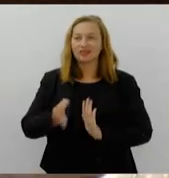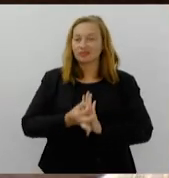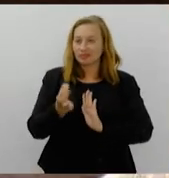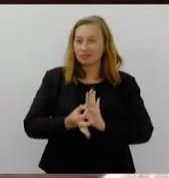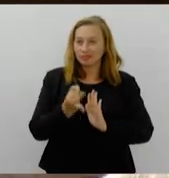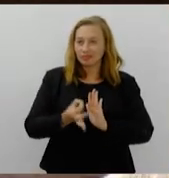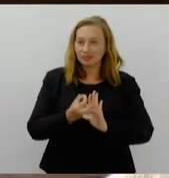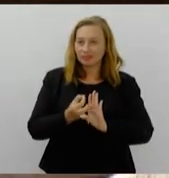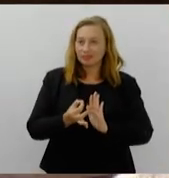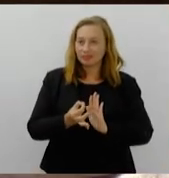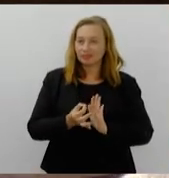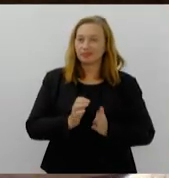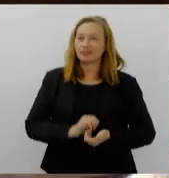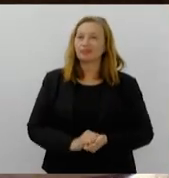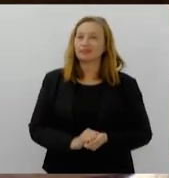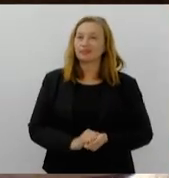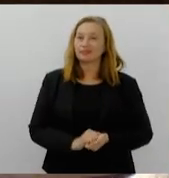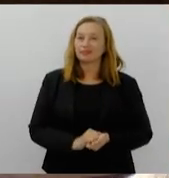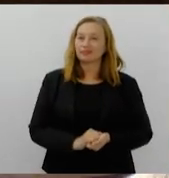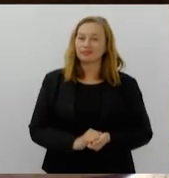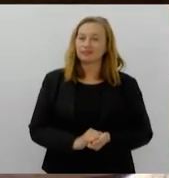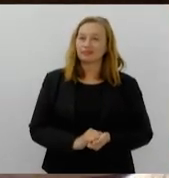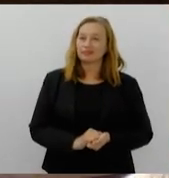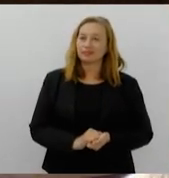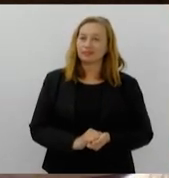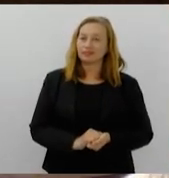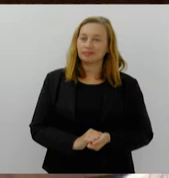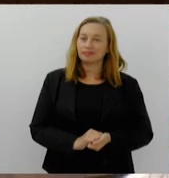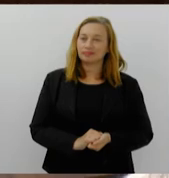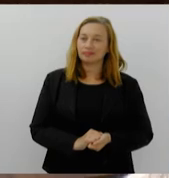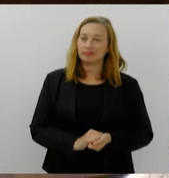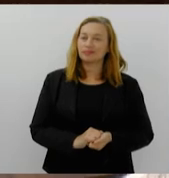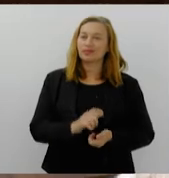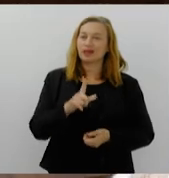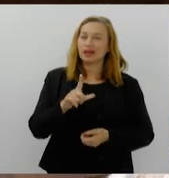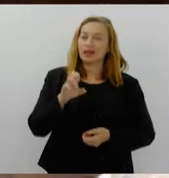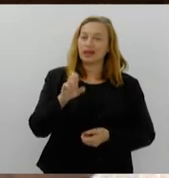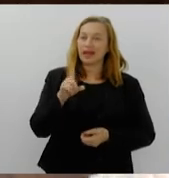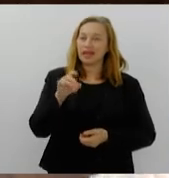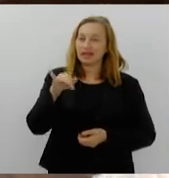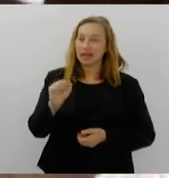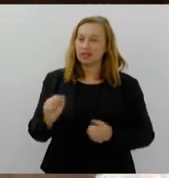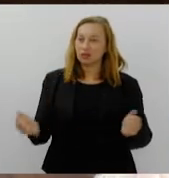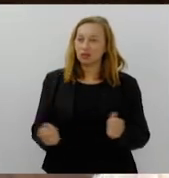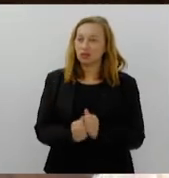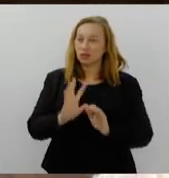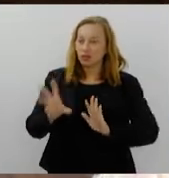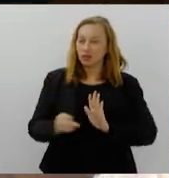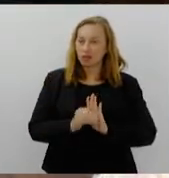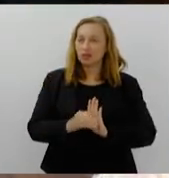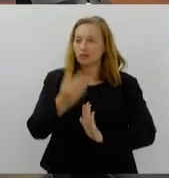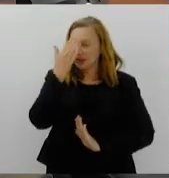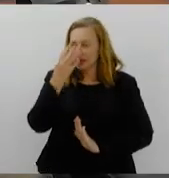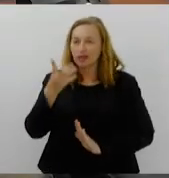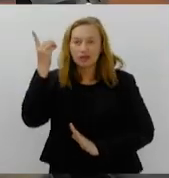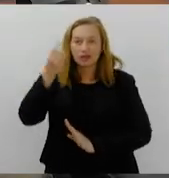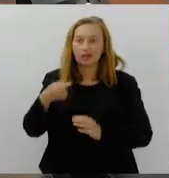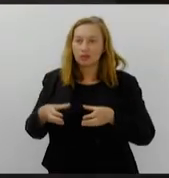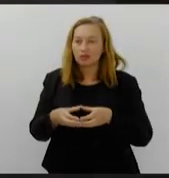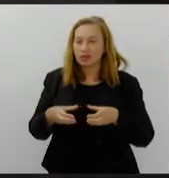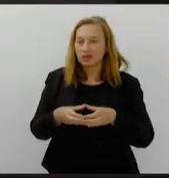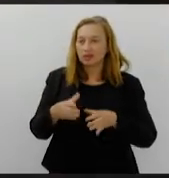foi pela legalidade com emendas. Obrigada, deputado. Pela Comissão de